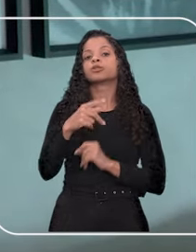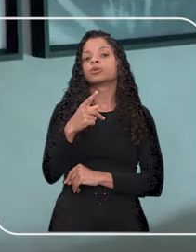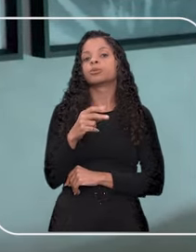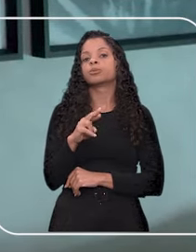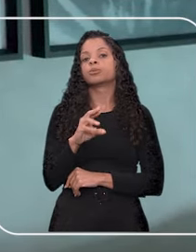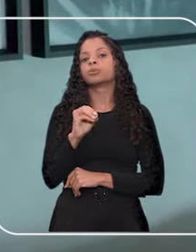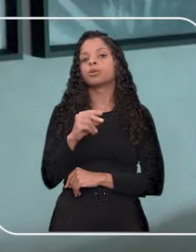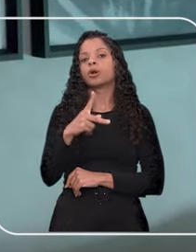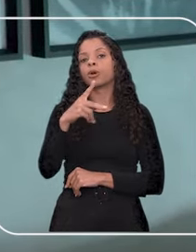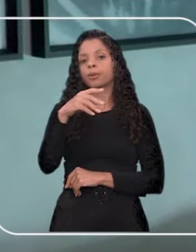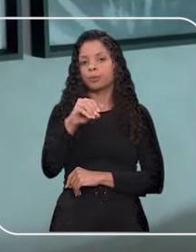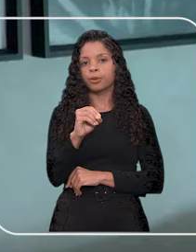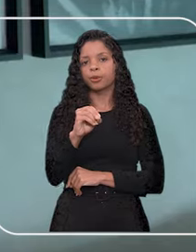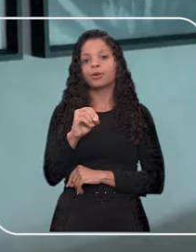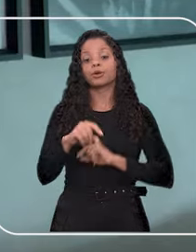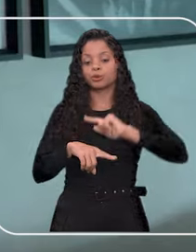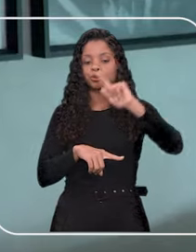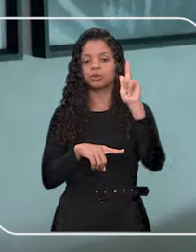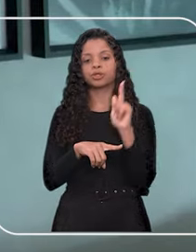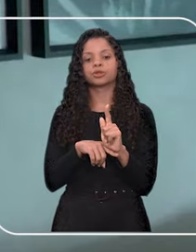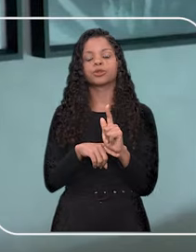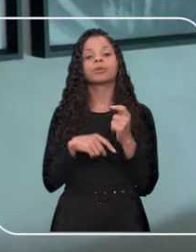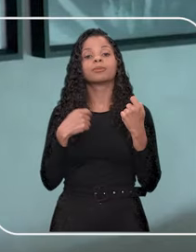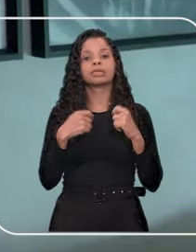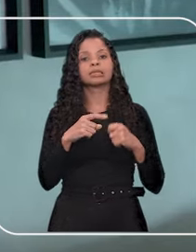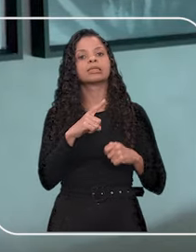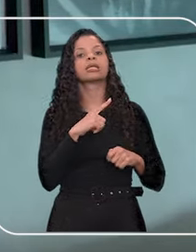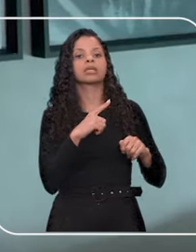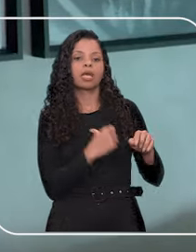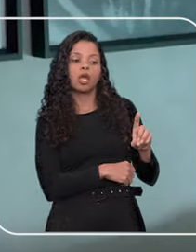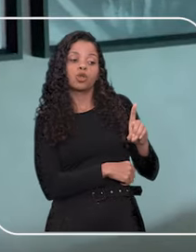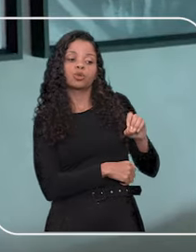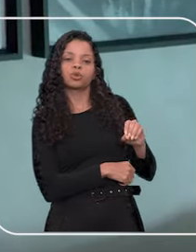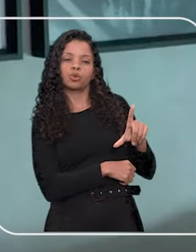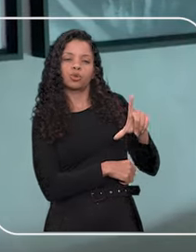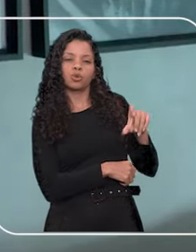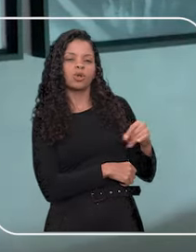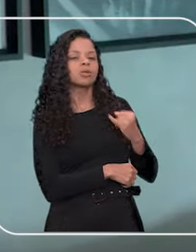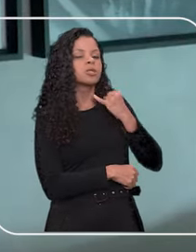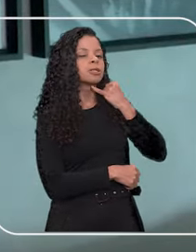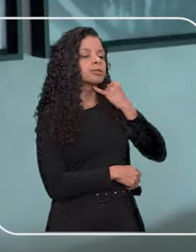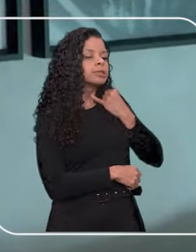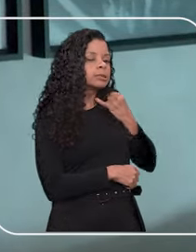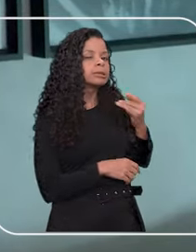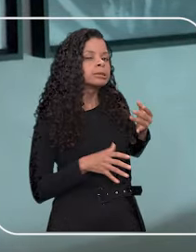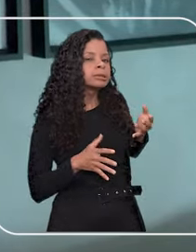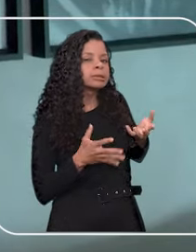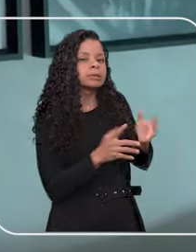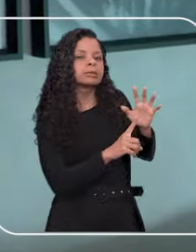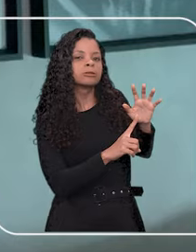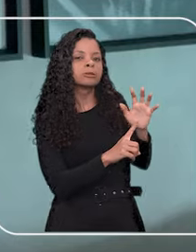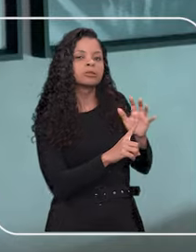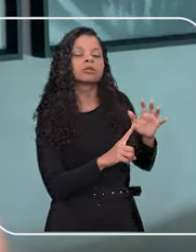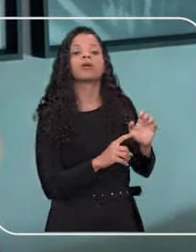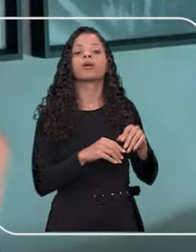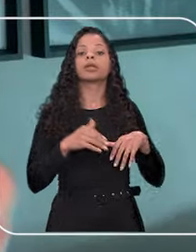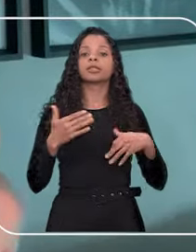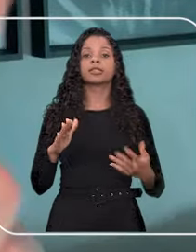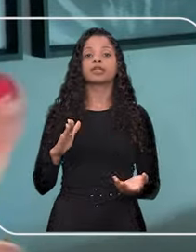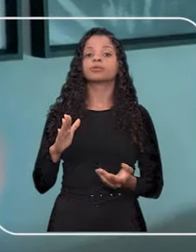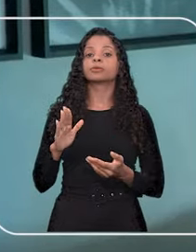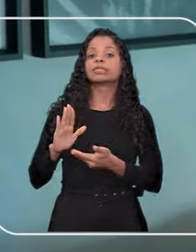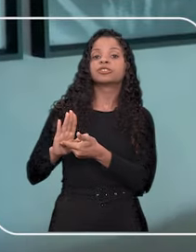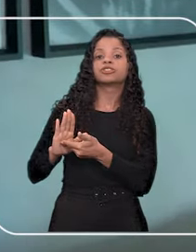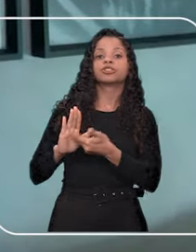o gestor tem agora que ter a intenção ele tem que ter o dolo então foi excluída aquela modalidade